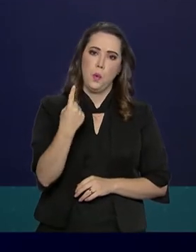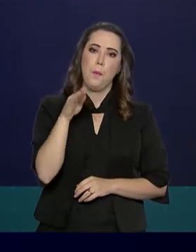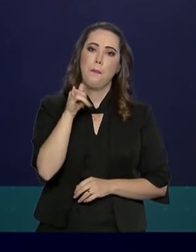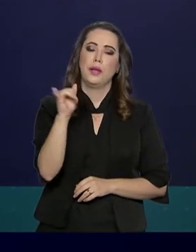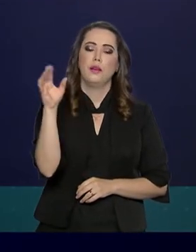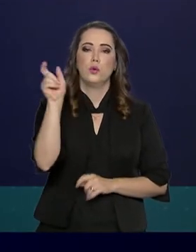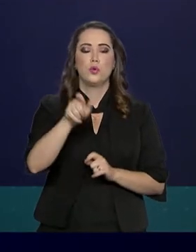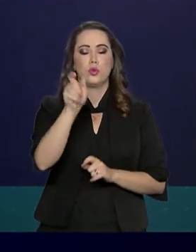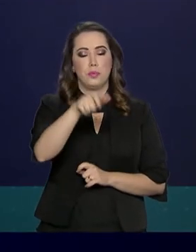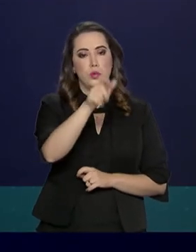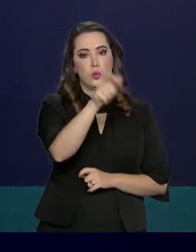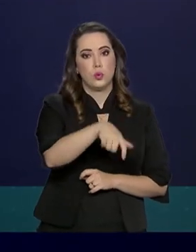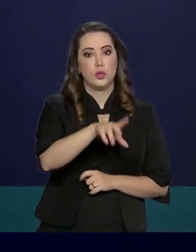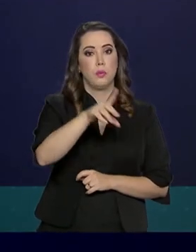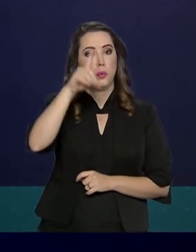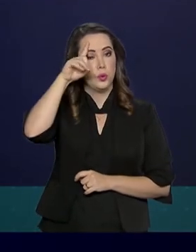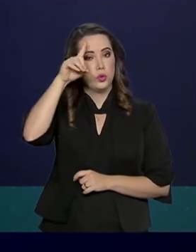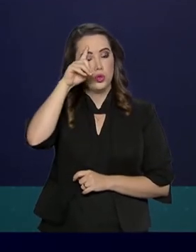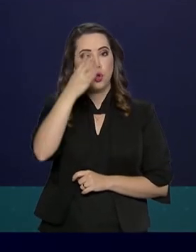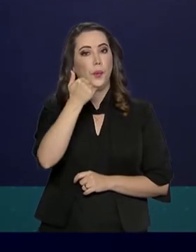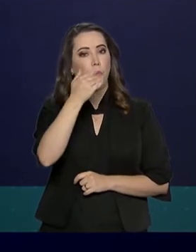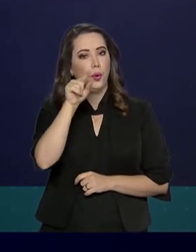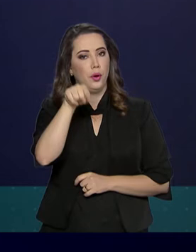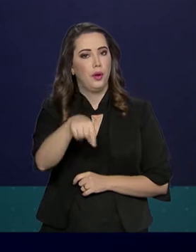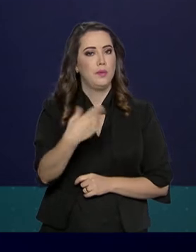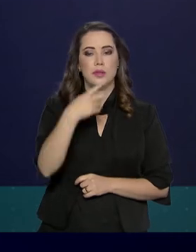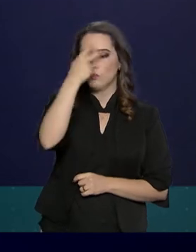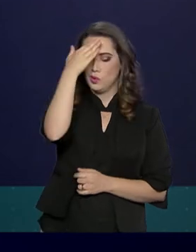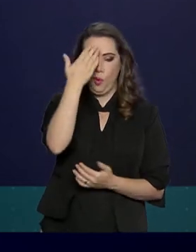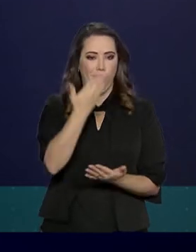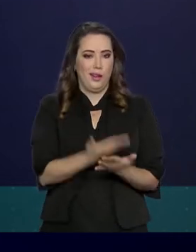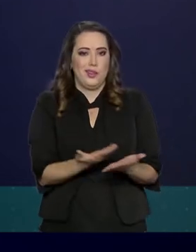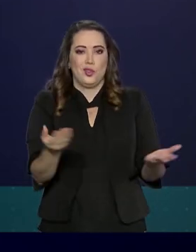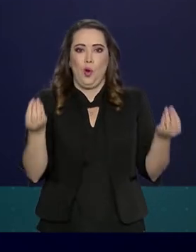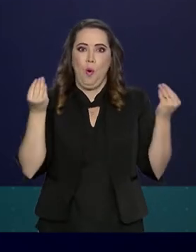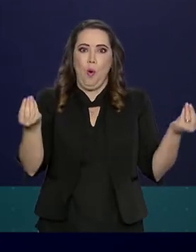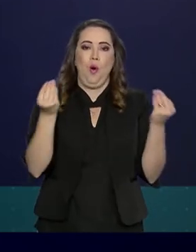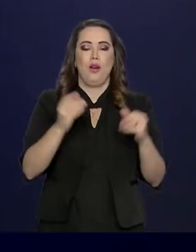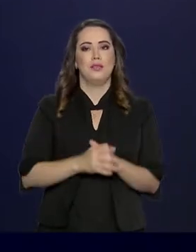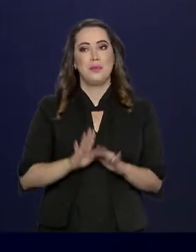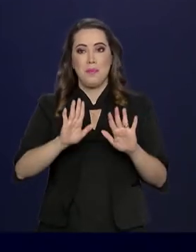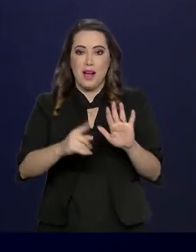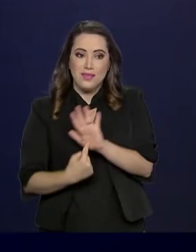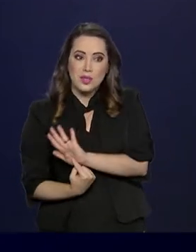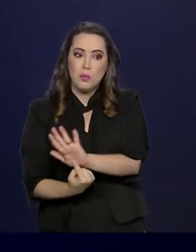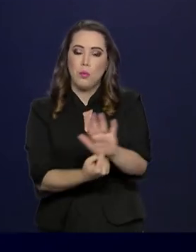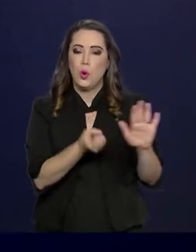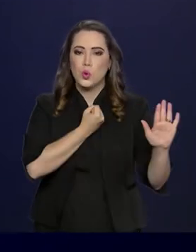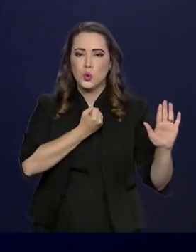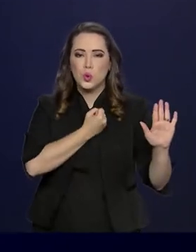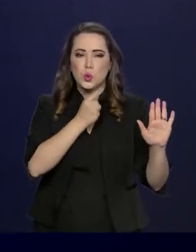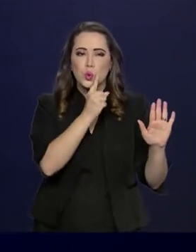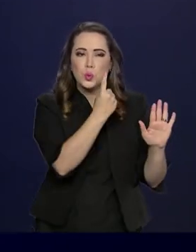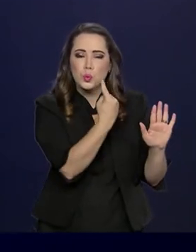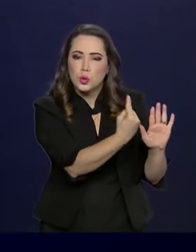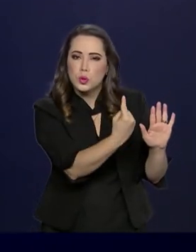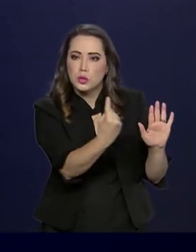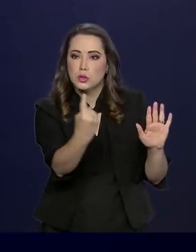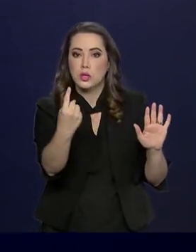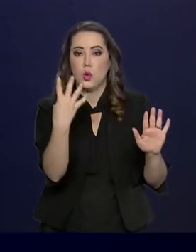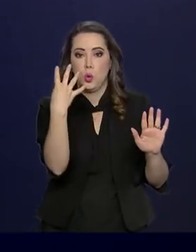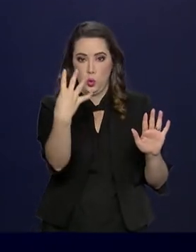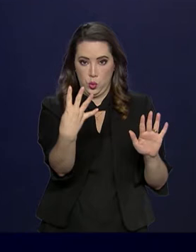muita gente que não acredita. Mas é mais fantástico ainda quando você coloca esses números em cada quatro